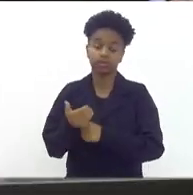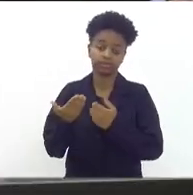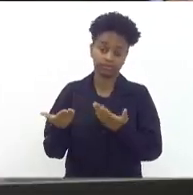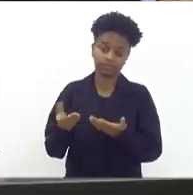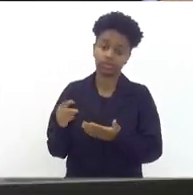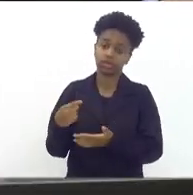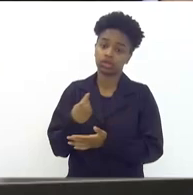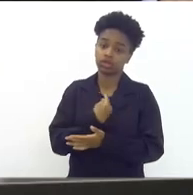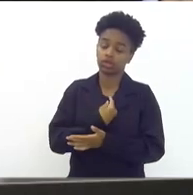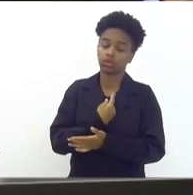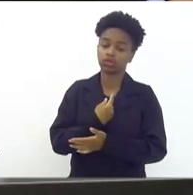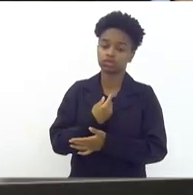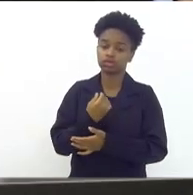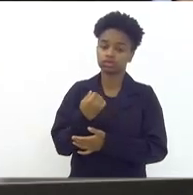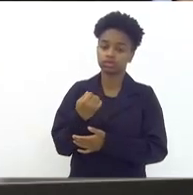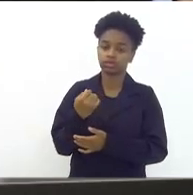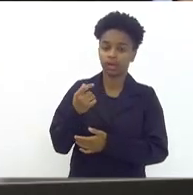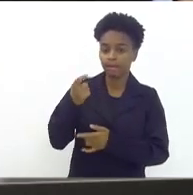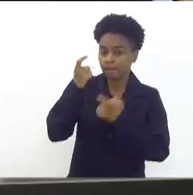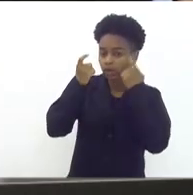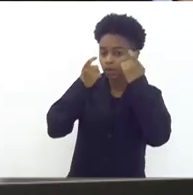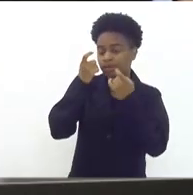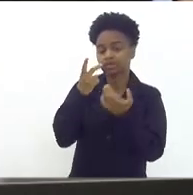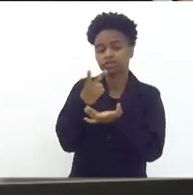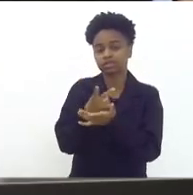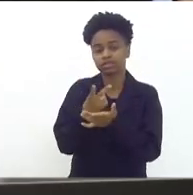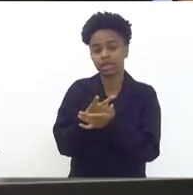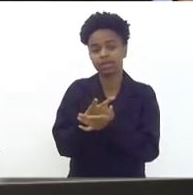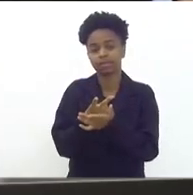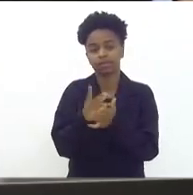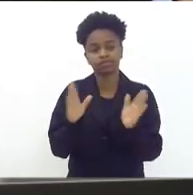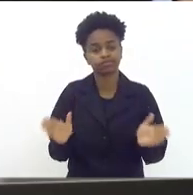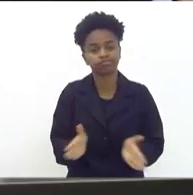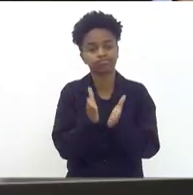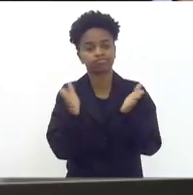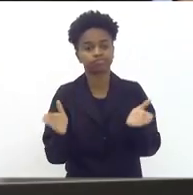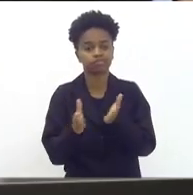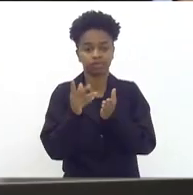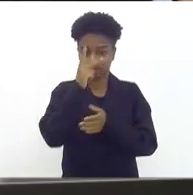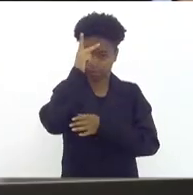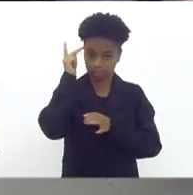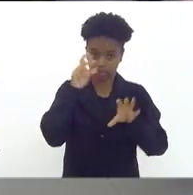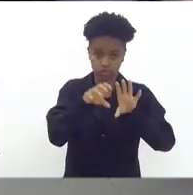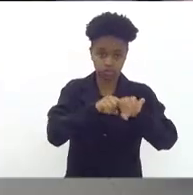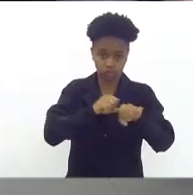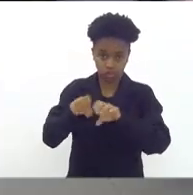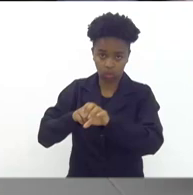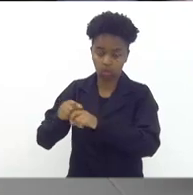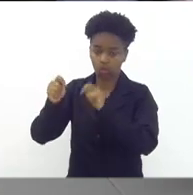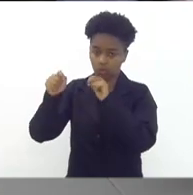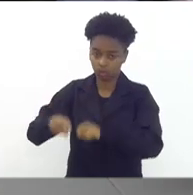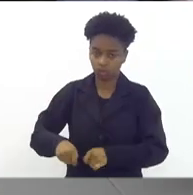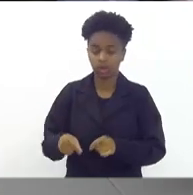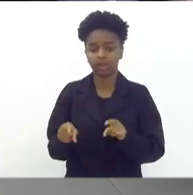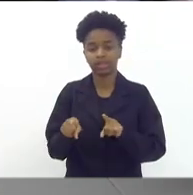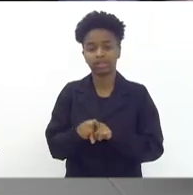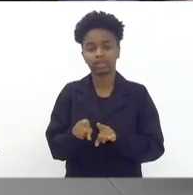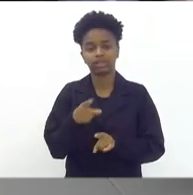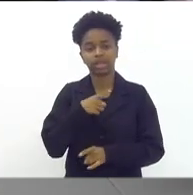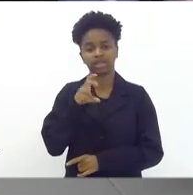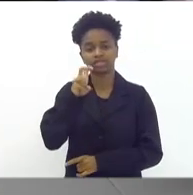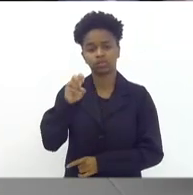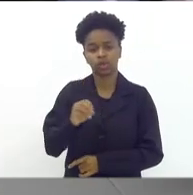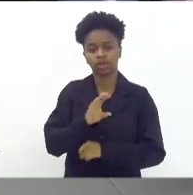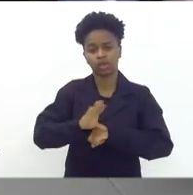sempre uma um pilar a gente investiu bastante ao longo desse tempo foram mais de 50